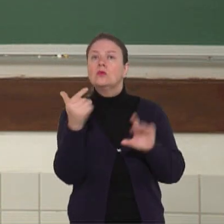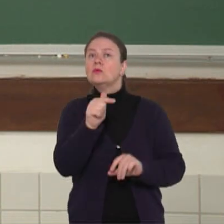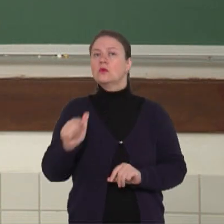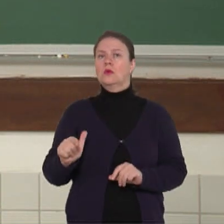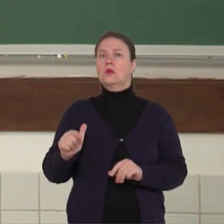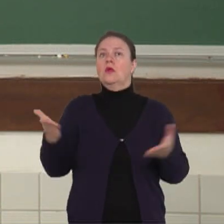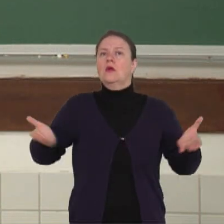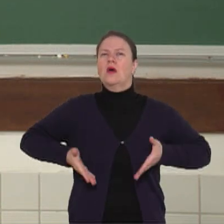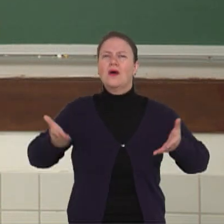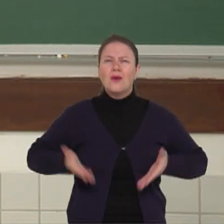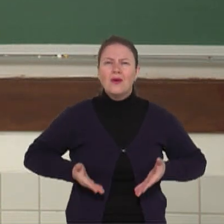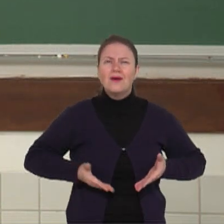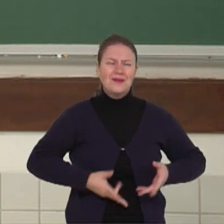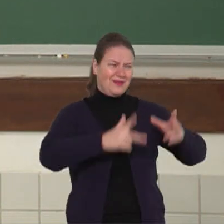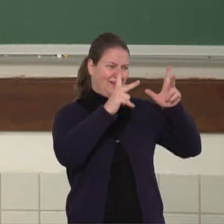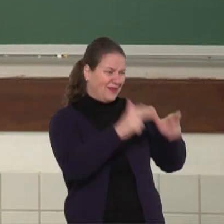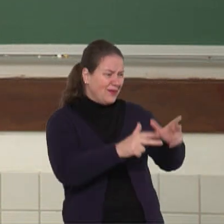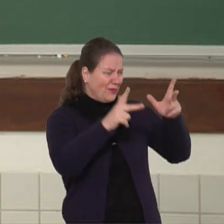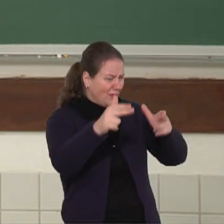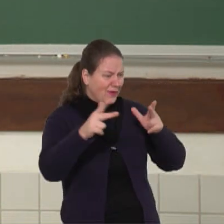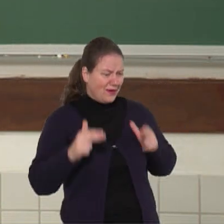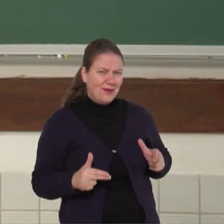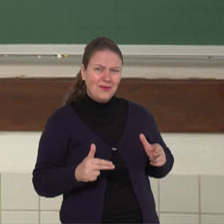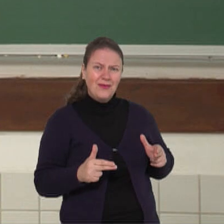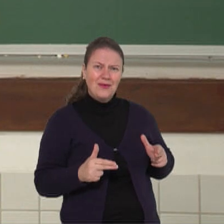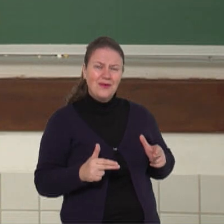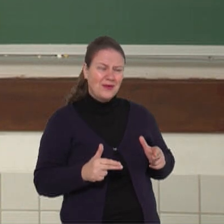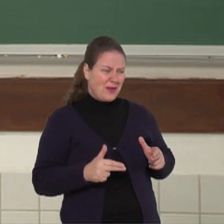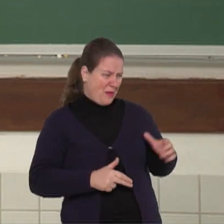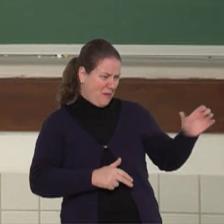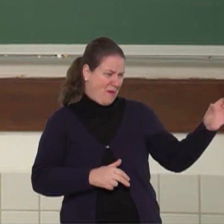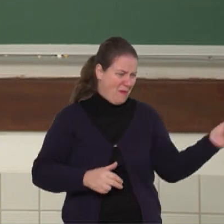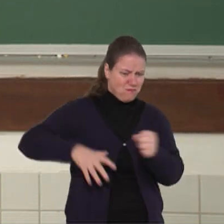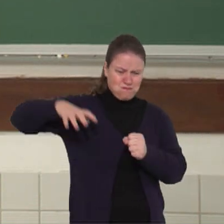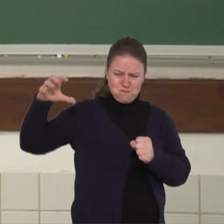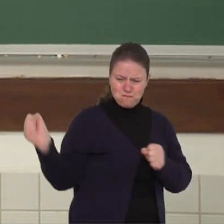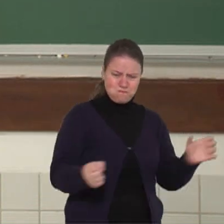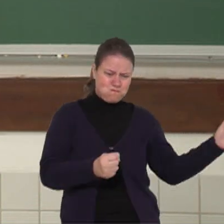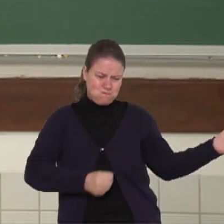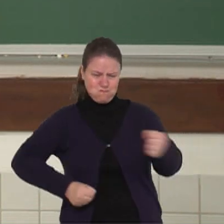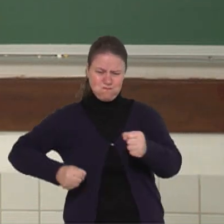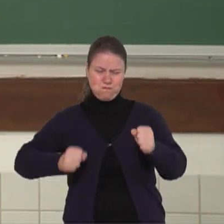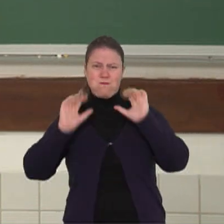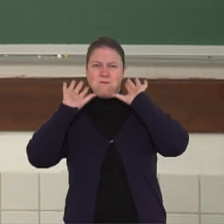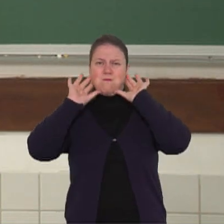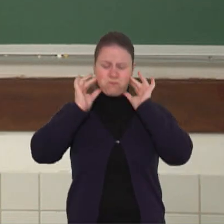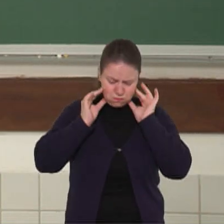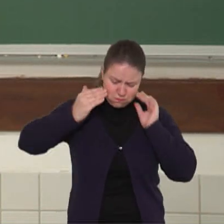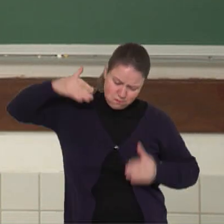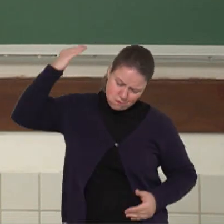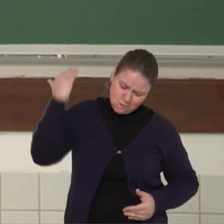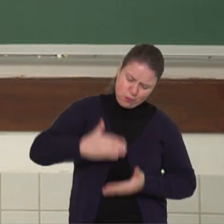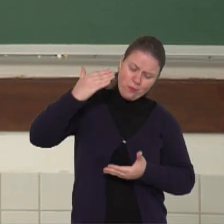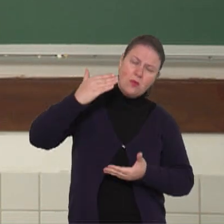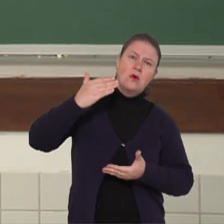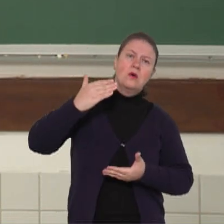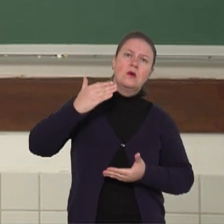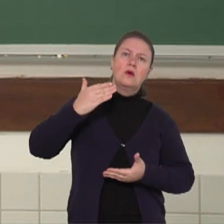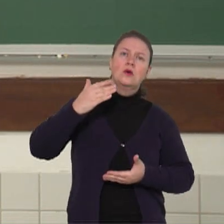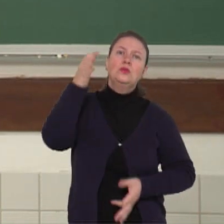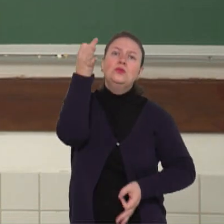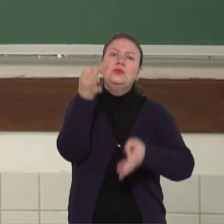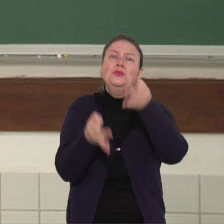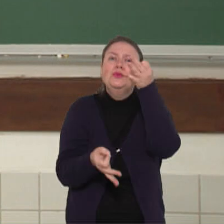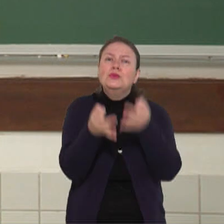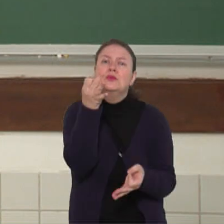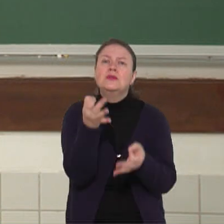estão fazendo a mesma coisa? Quer dizer, eles estão pegando as pessoas, tirando dentro de casa e simplesmente levando lá e cortando a cabeça sem nem